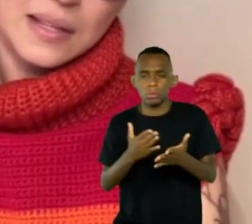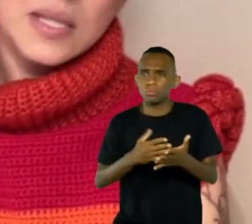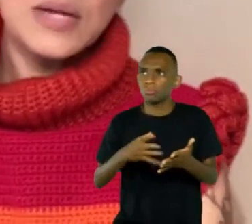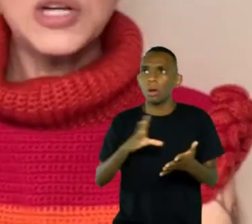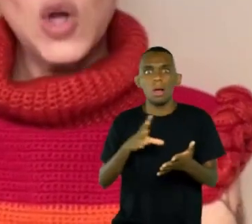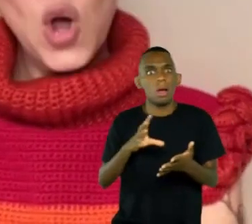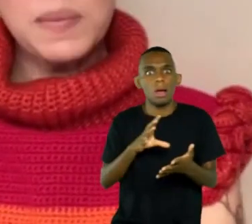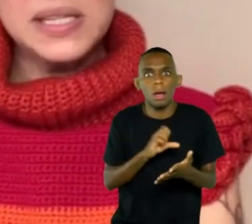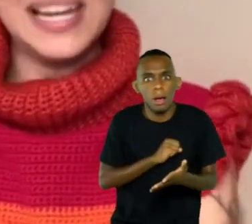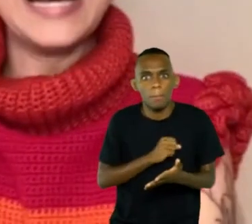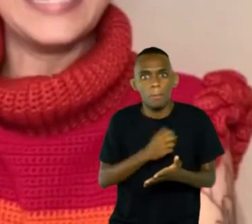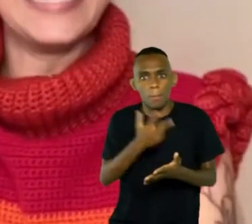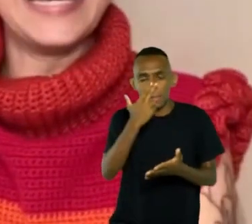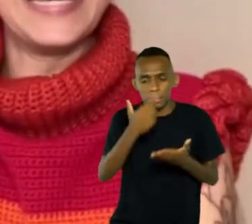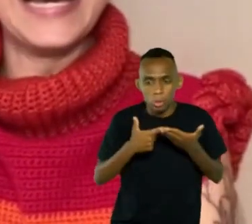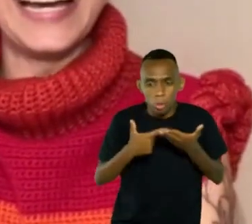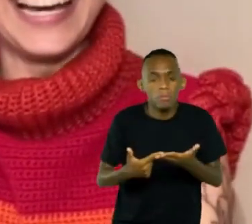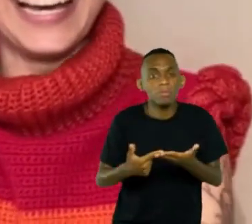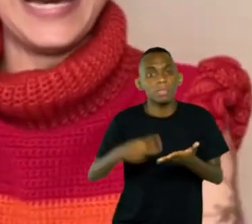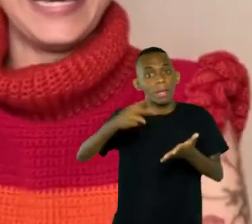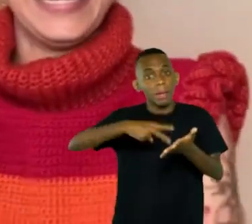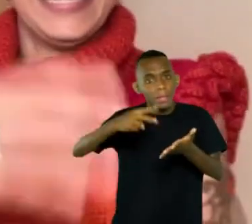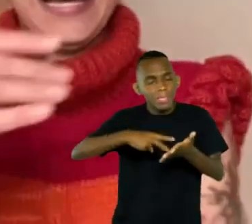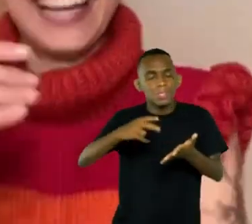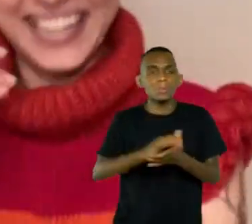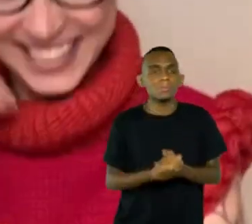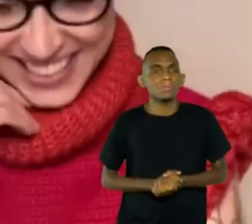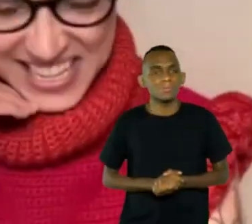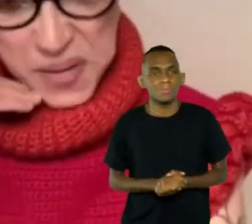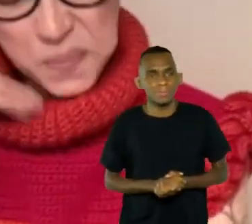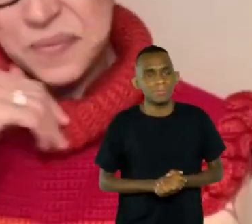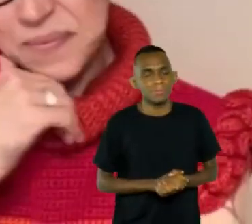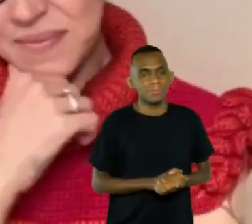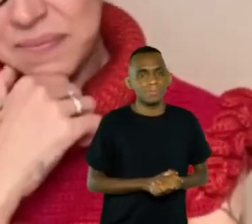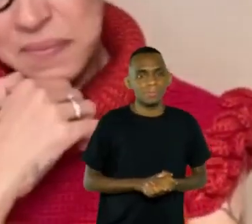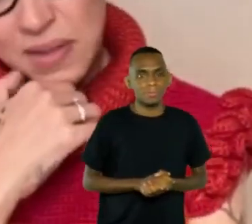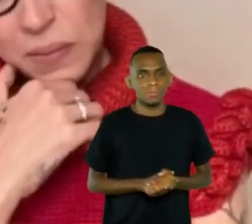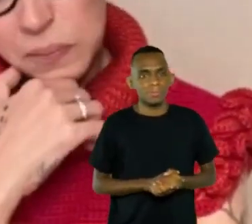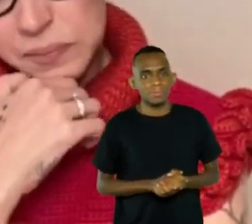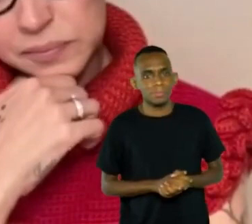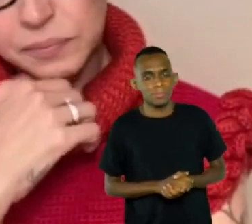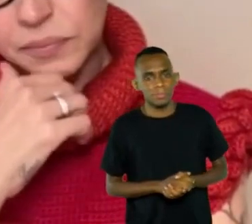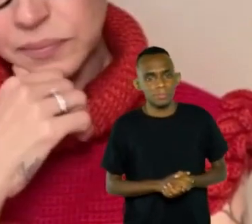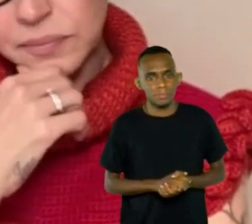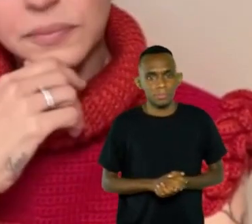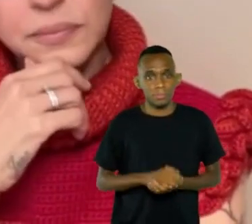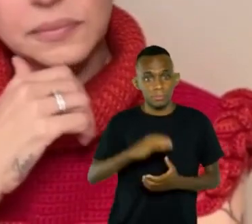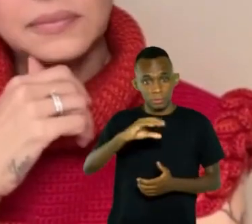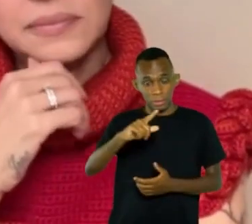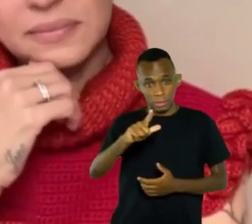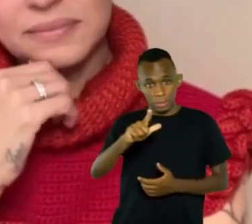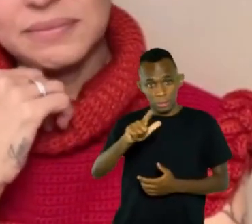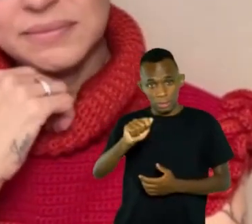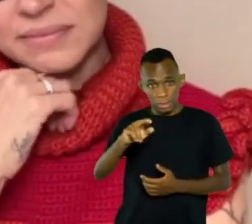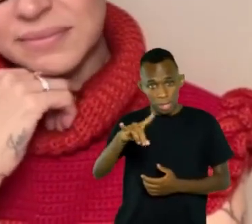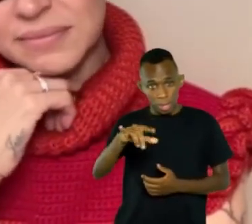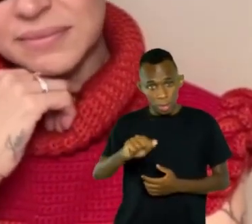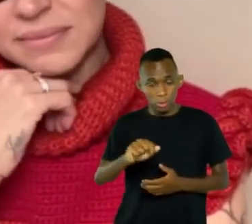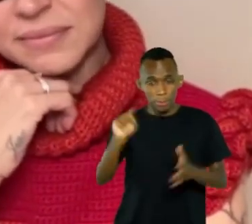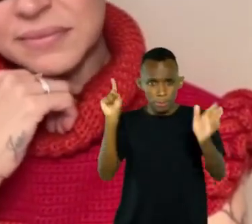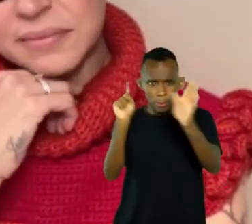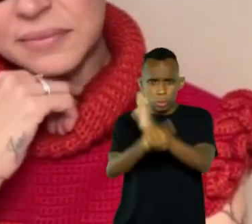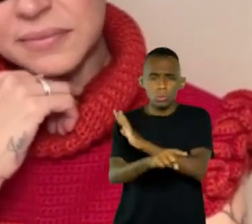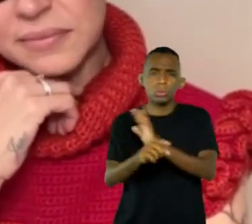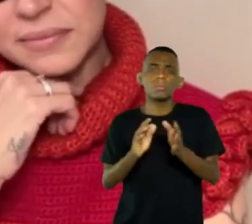leitura. São A enormes. Cláudia. É. Aí a Cláudia Andrade pergunta: Cris, diante